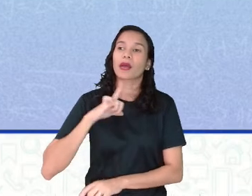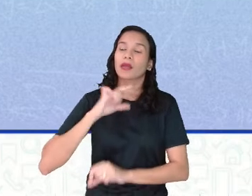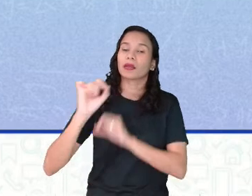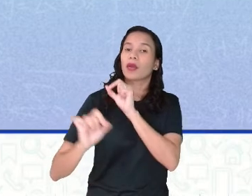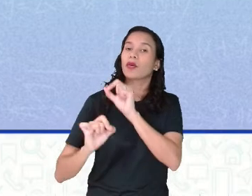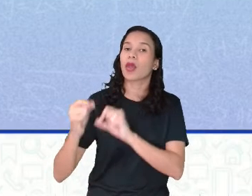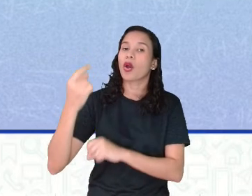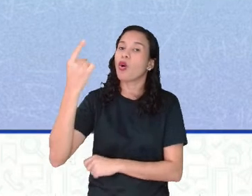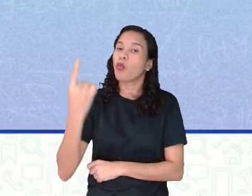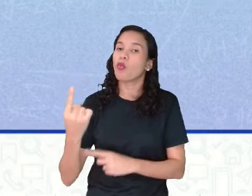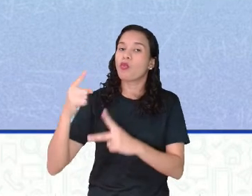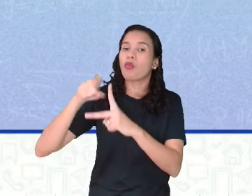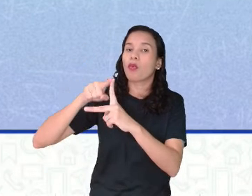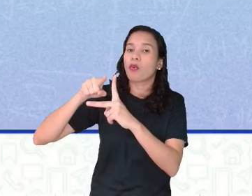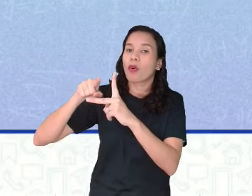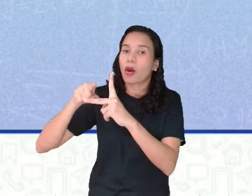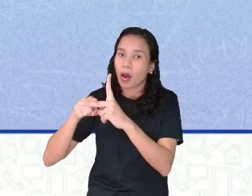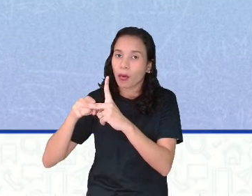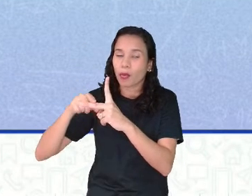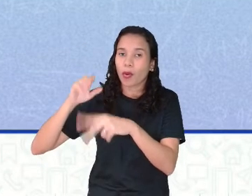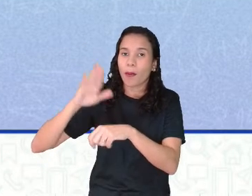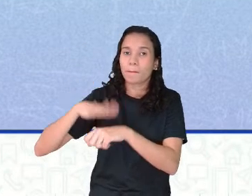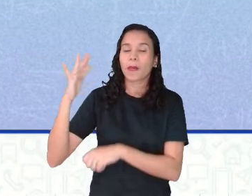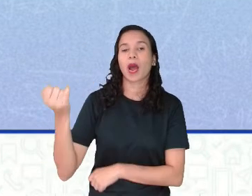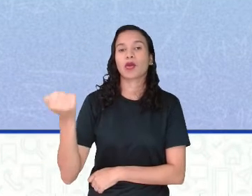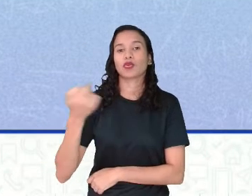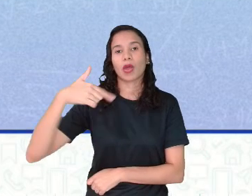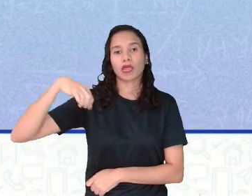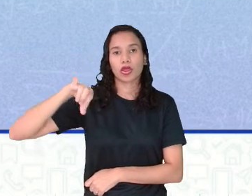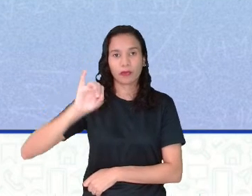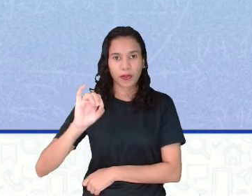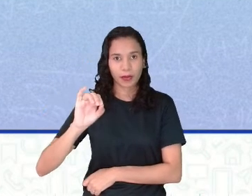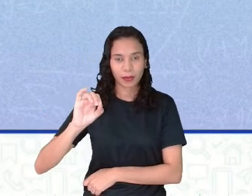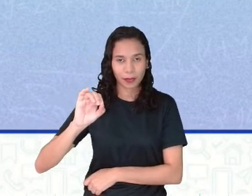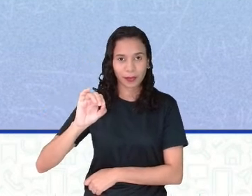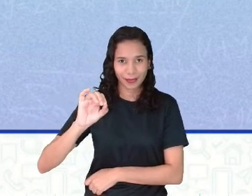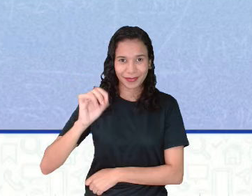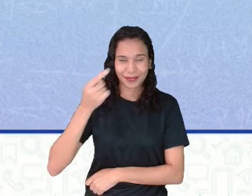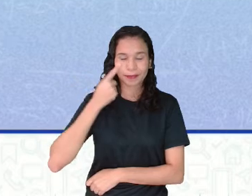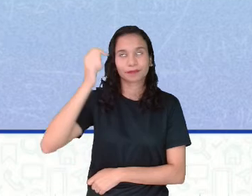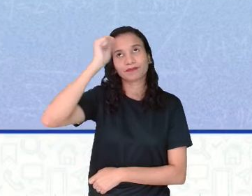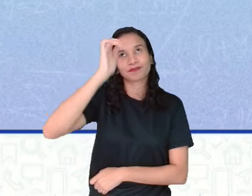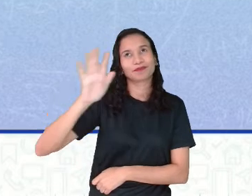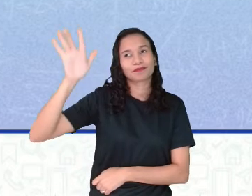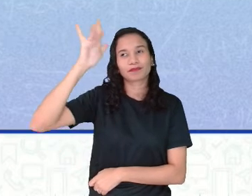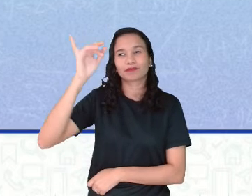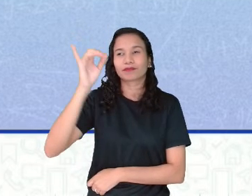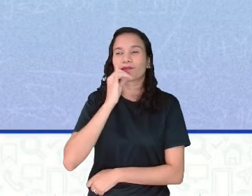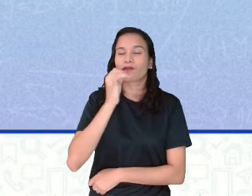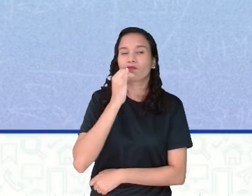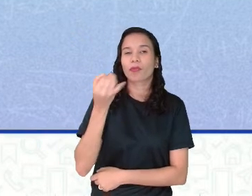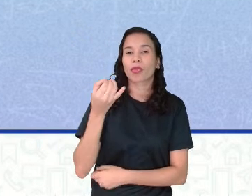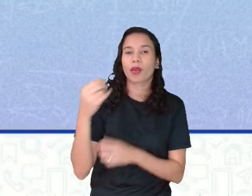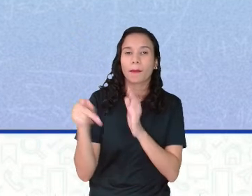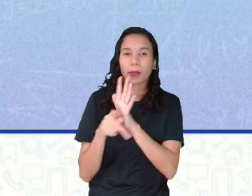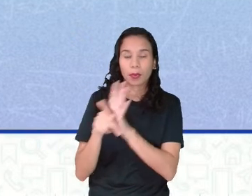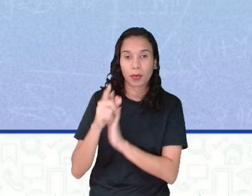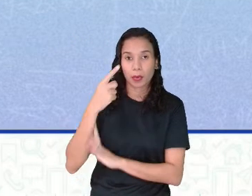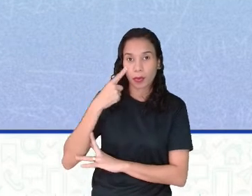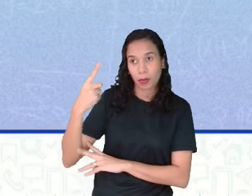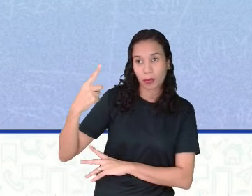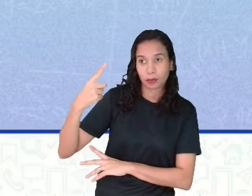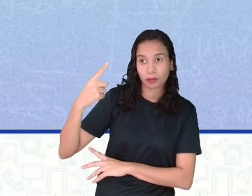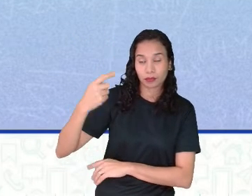um ângulo maior que 90 graus. Então, imagina aqui, ó, que esse ângulo